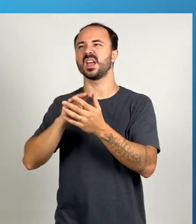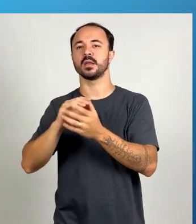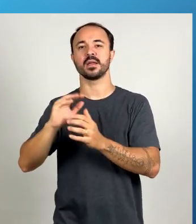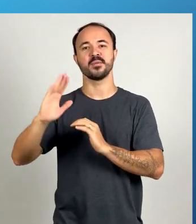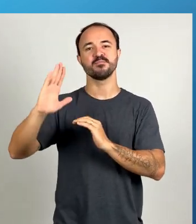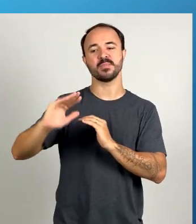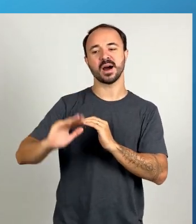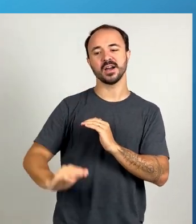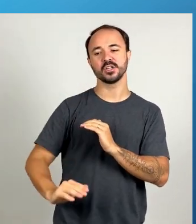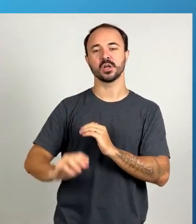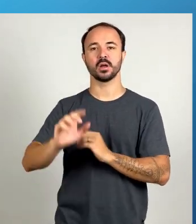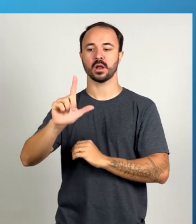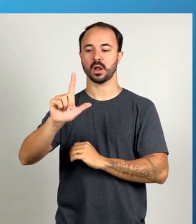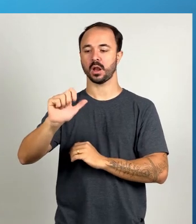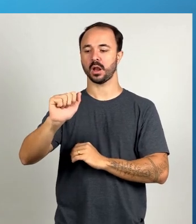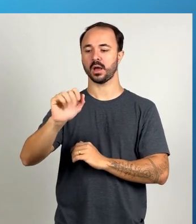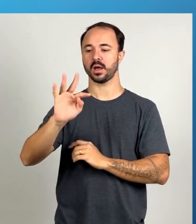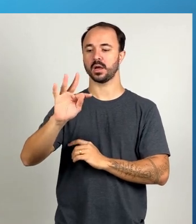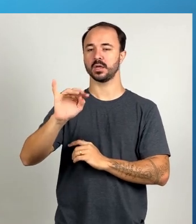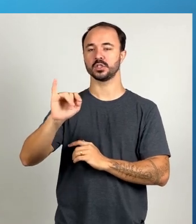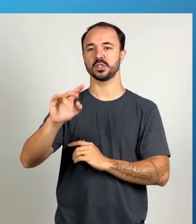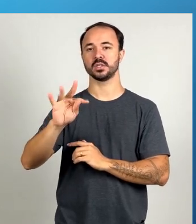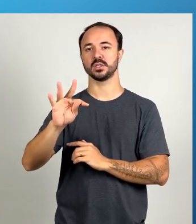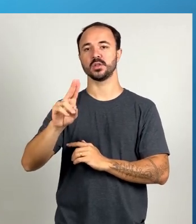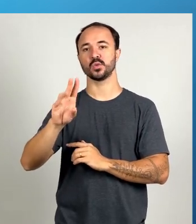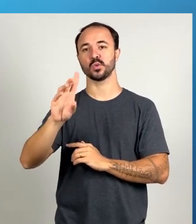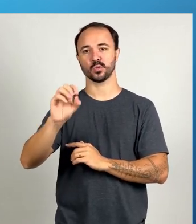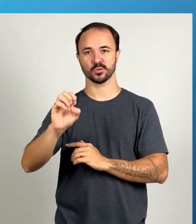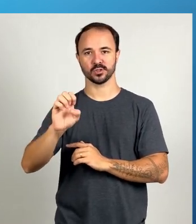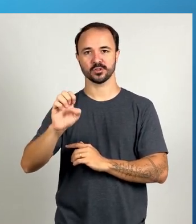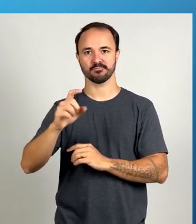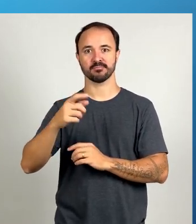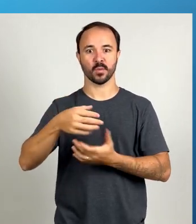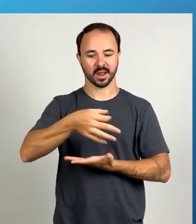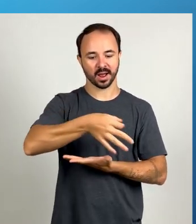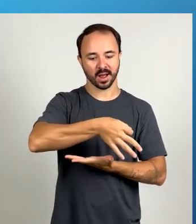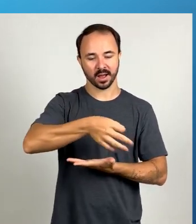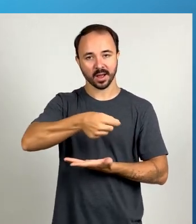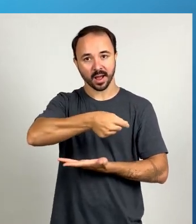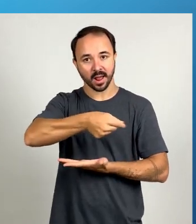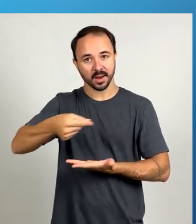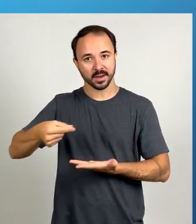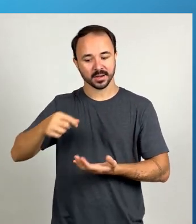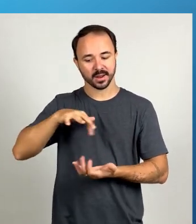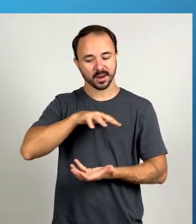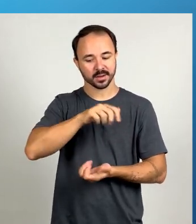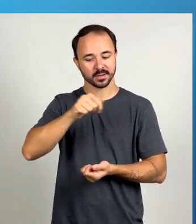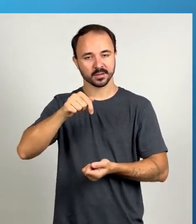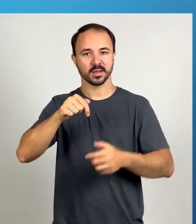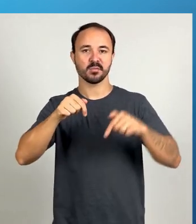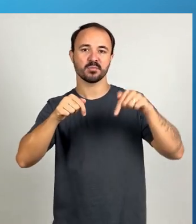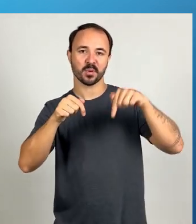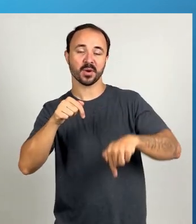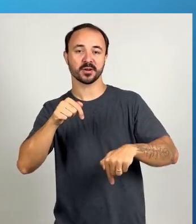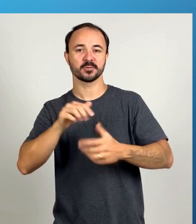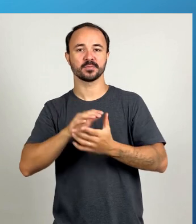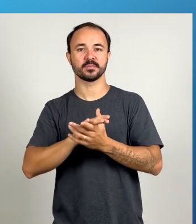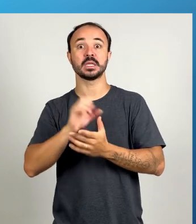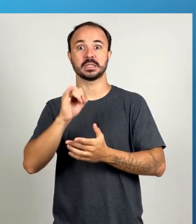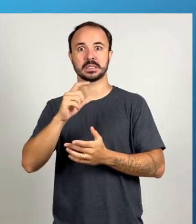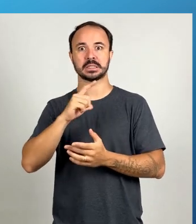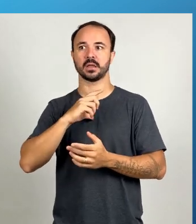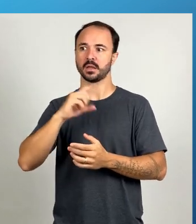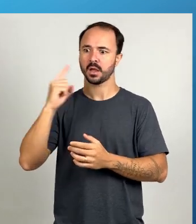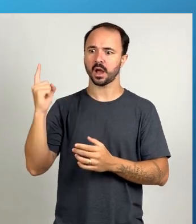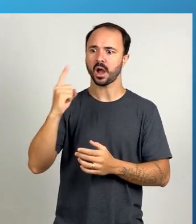latitudes, é quente, está perto do Equador. Quando você escuta assim, a cidade está em altas latitudes, é